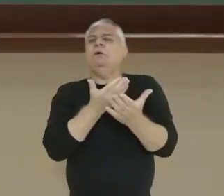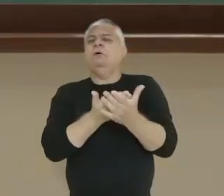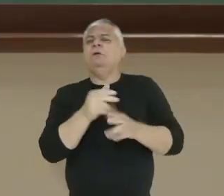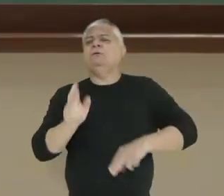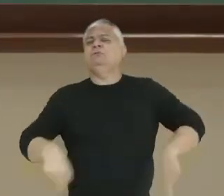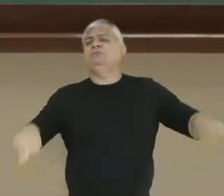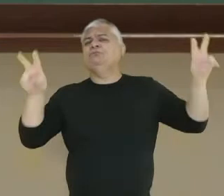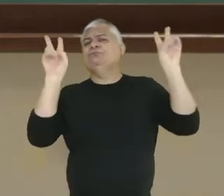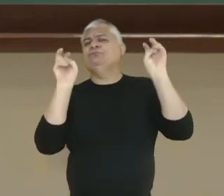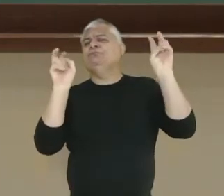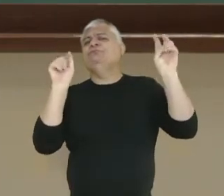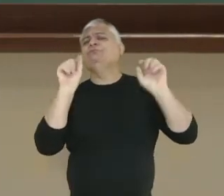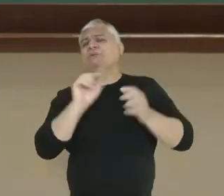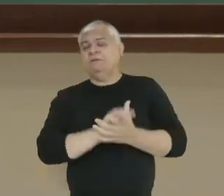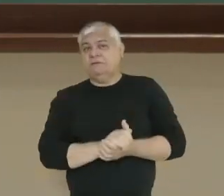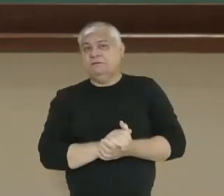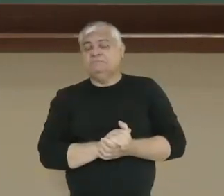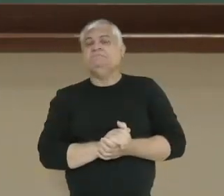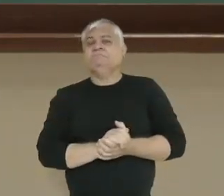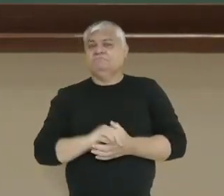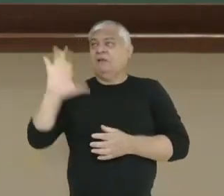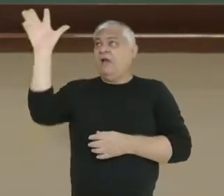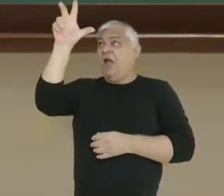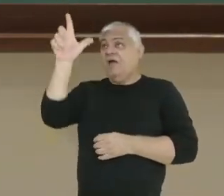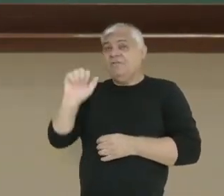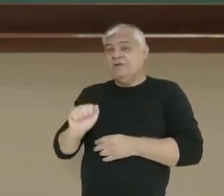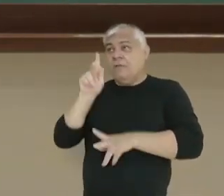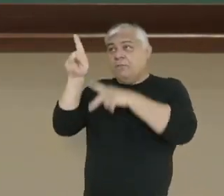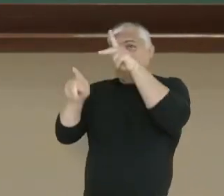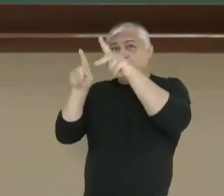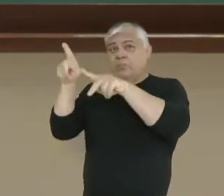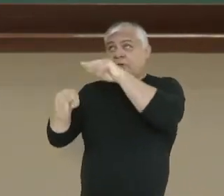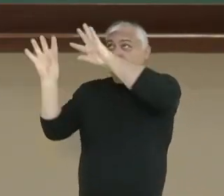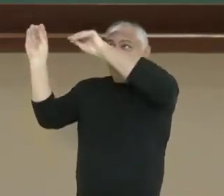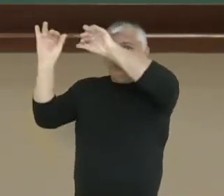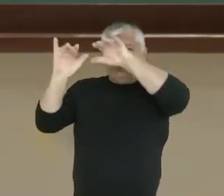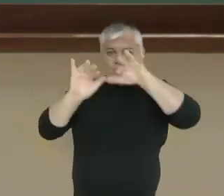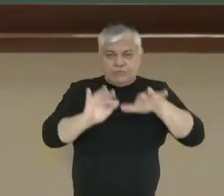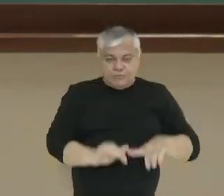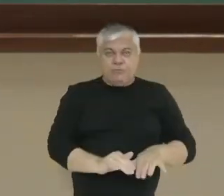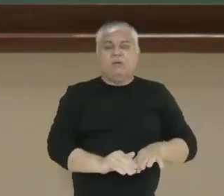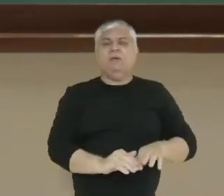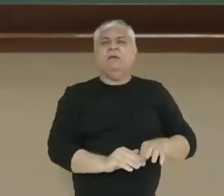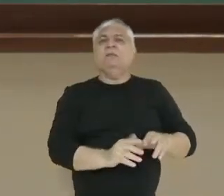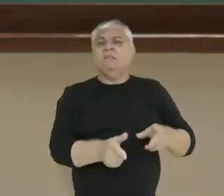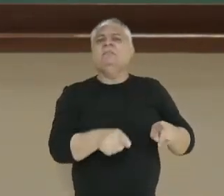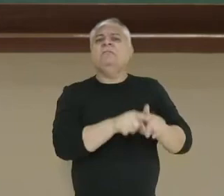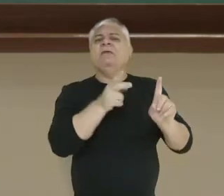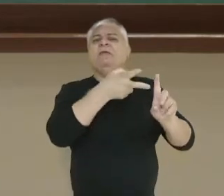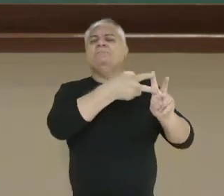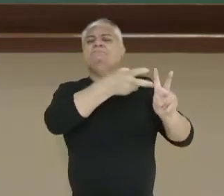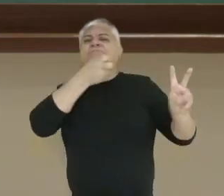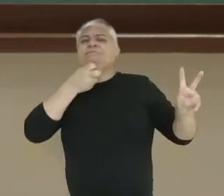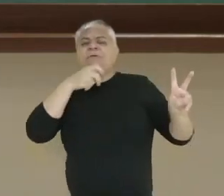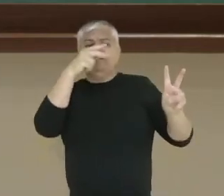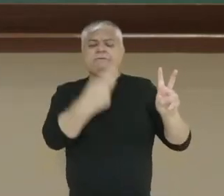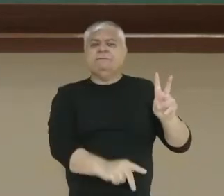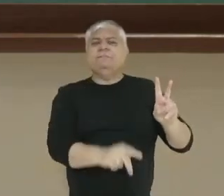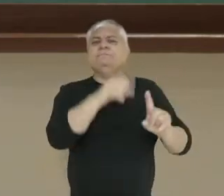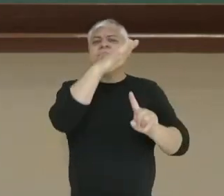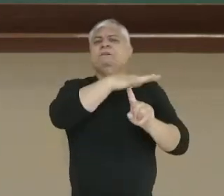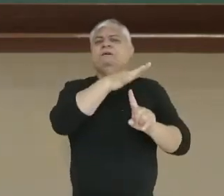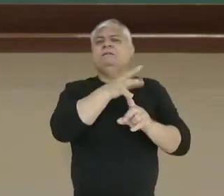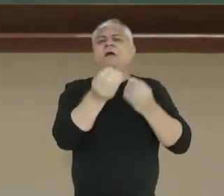vai falar sobre os africanos e os indígenas no Paraná. Como é que foi estabelecida